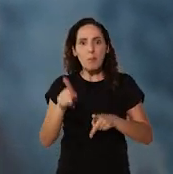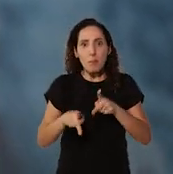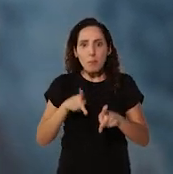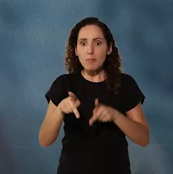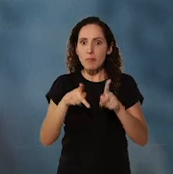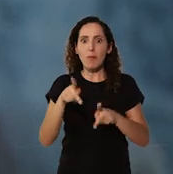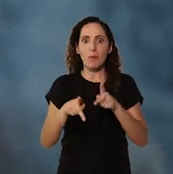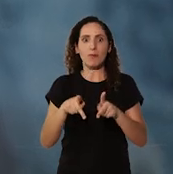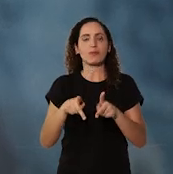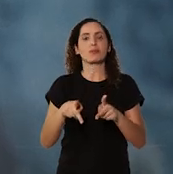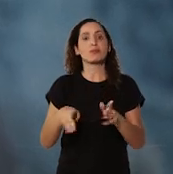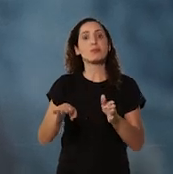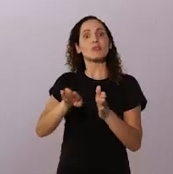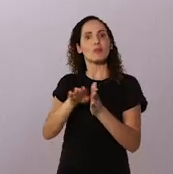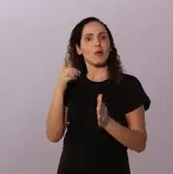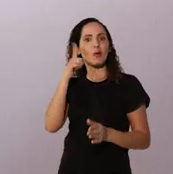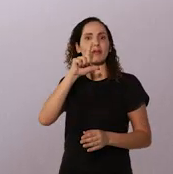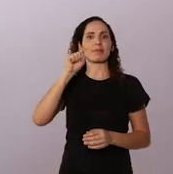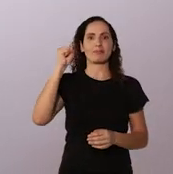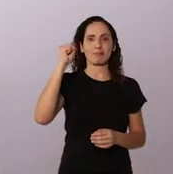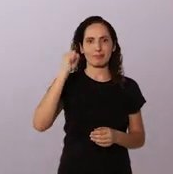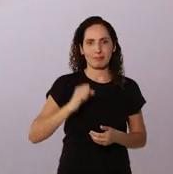Popular chegou para ganhar.